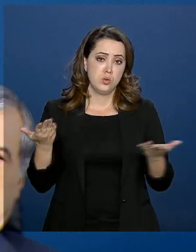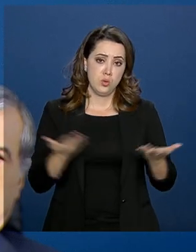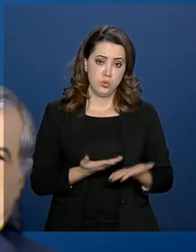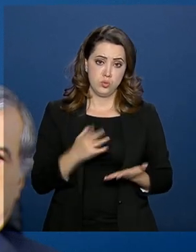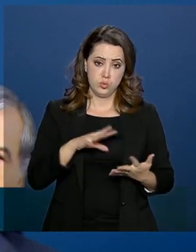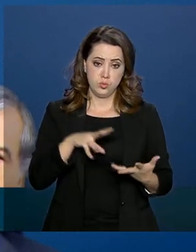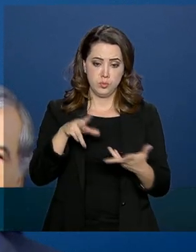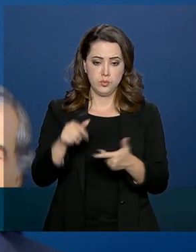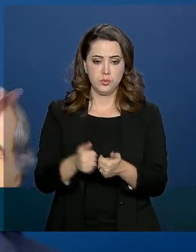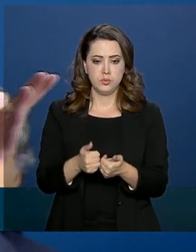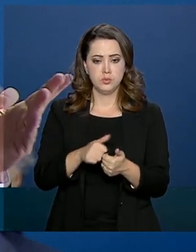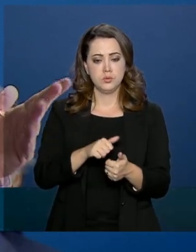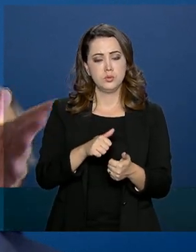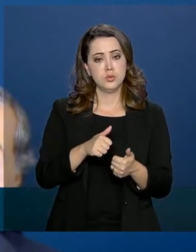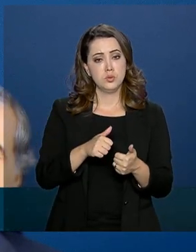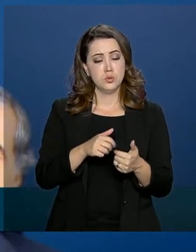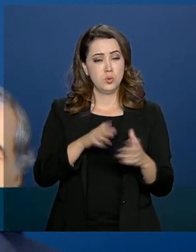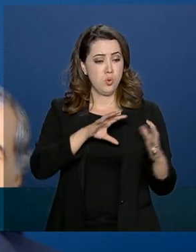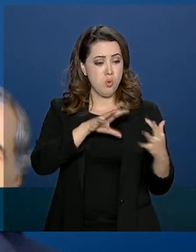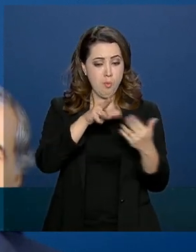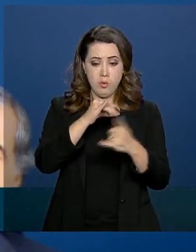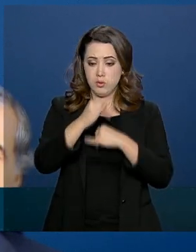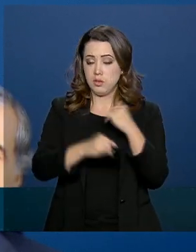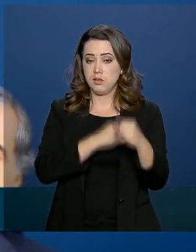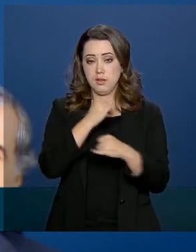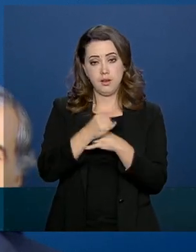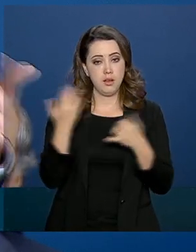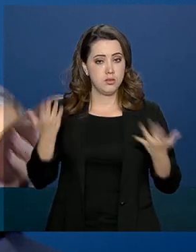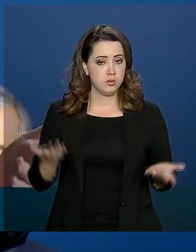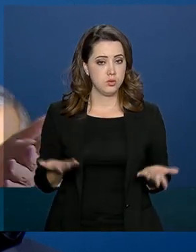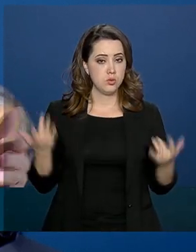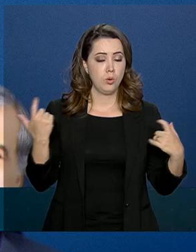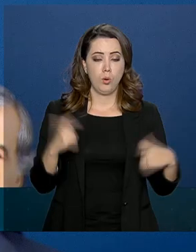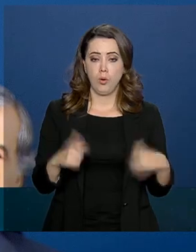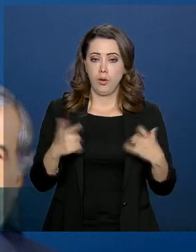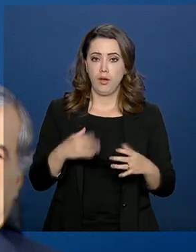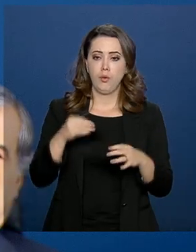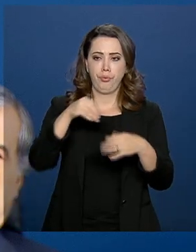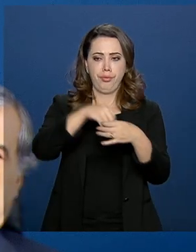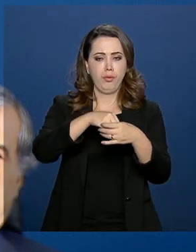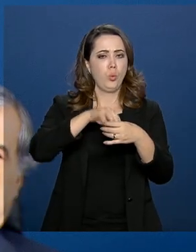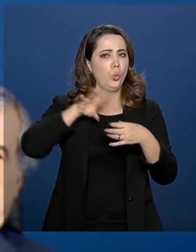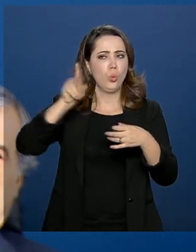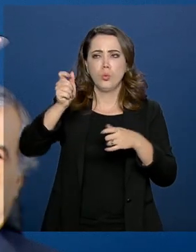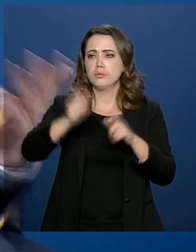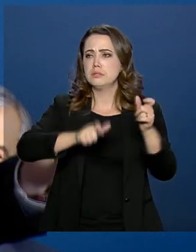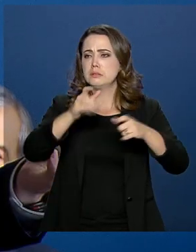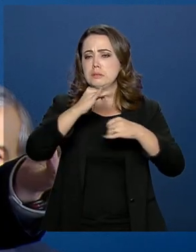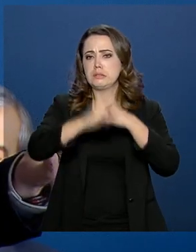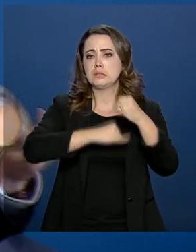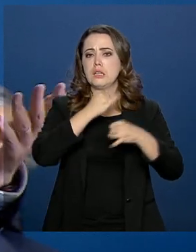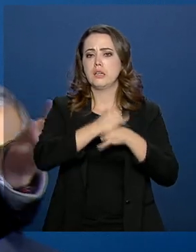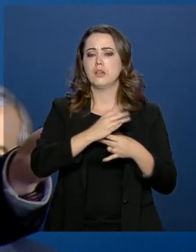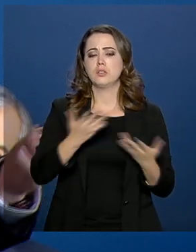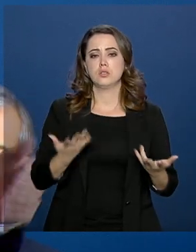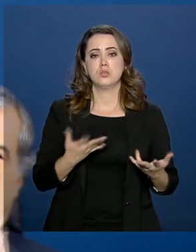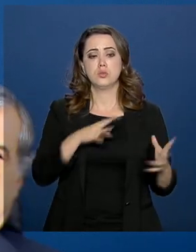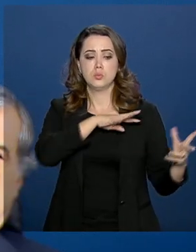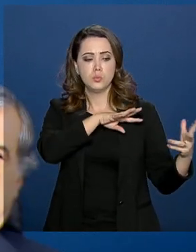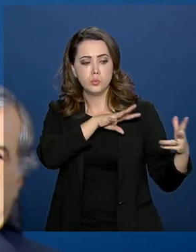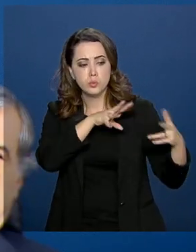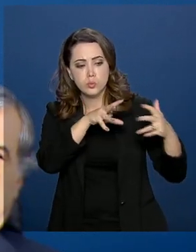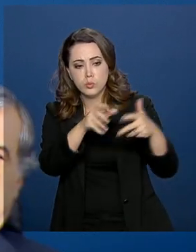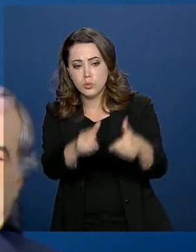mundo da rede mundial de computadores. Nós estamos no ambiente da internet. Nós estamos com o mundo